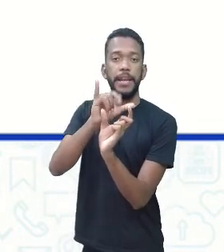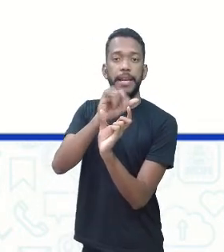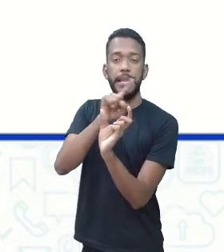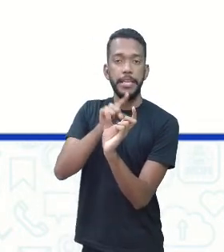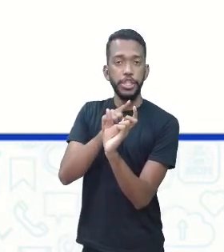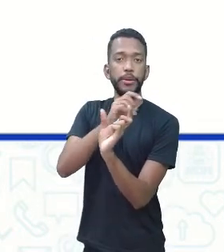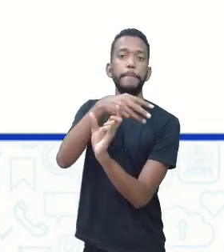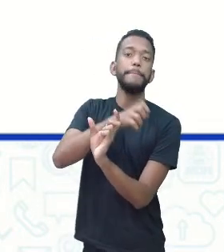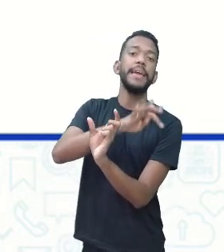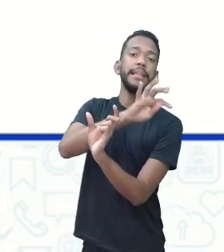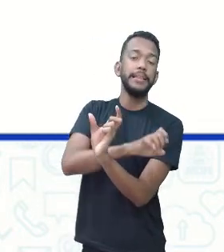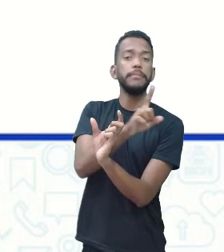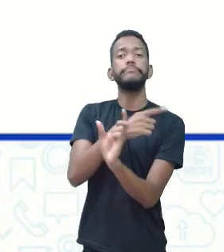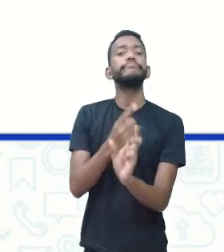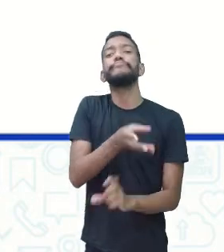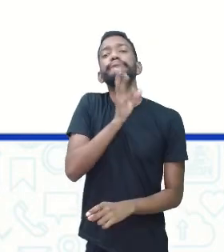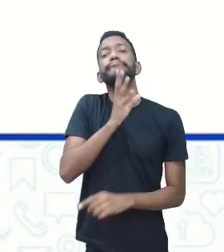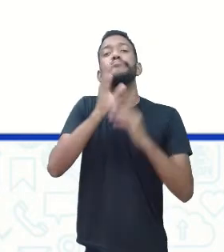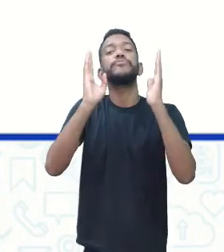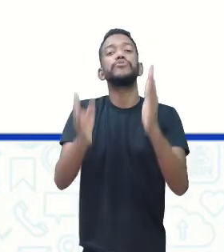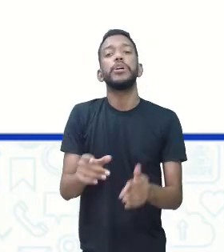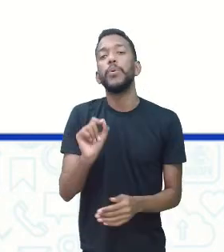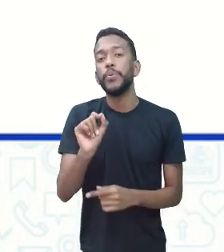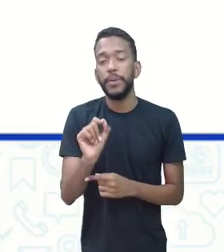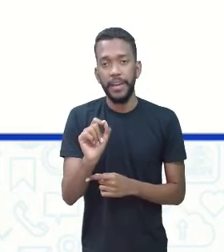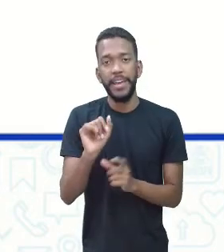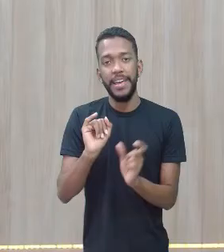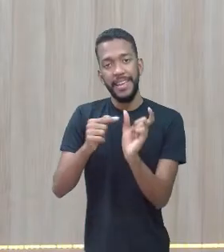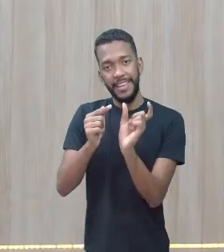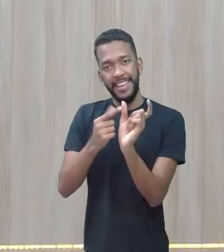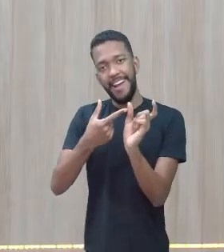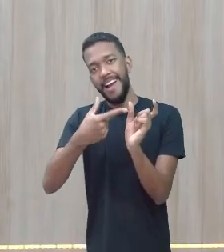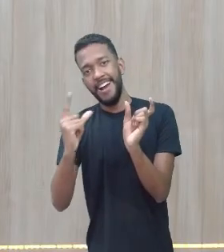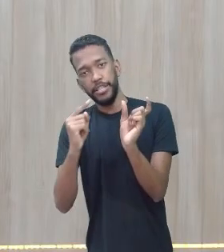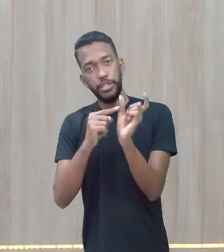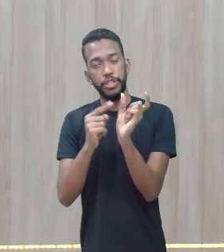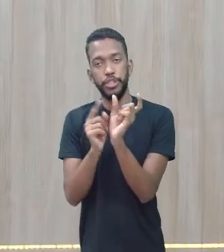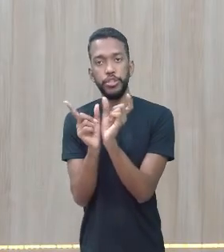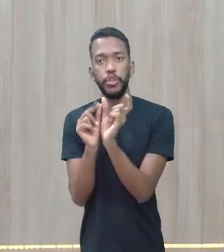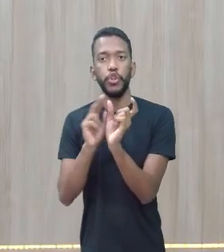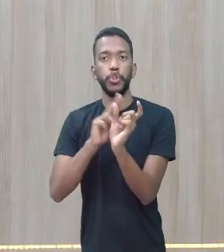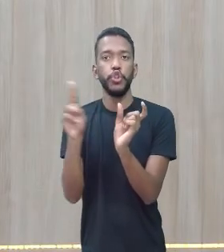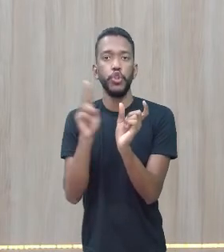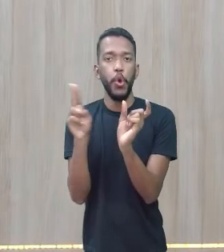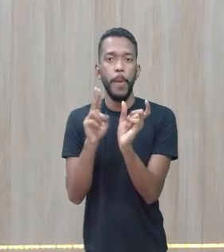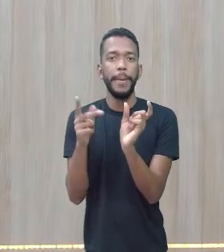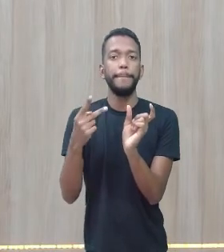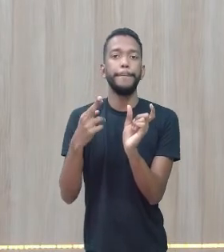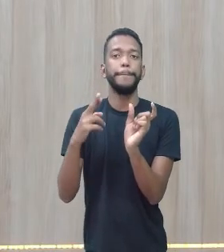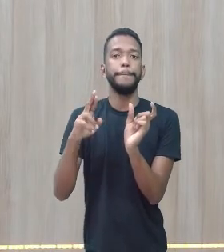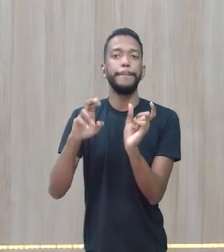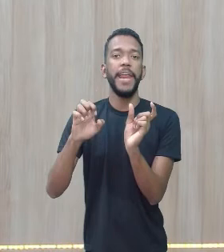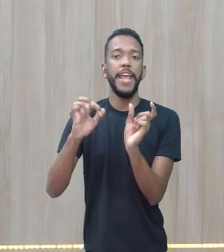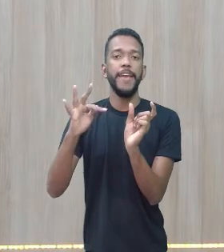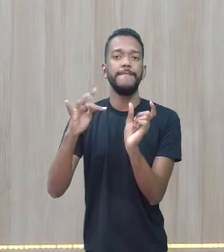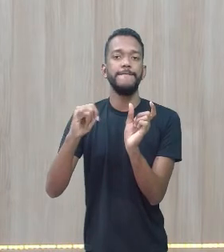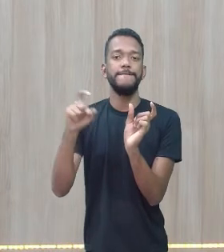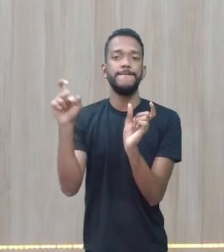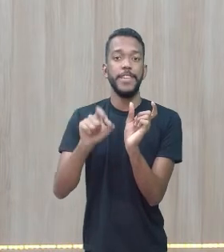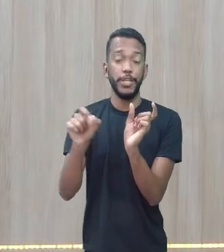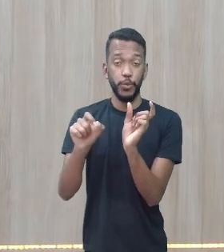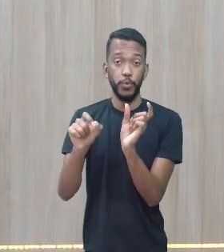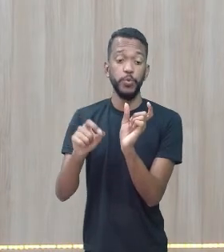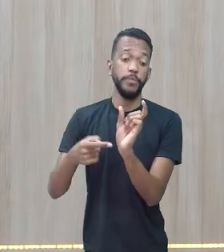onde conhecemos também que o que vem antes do radical é chamado de prefixo e o que